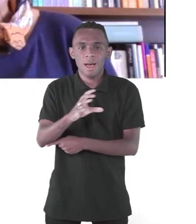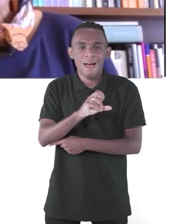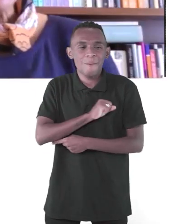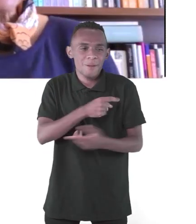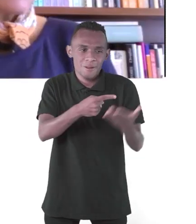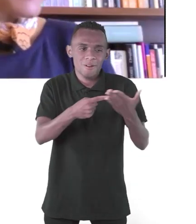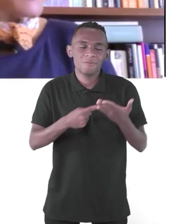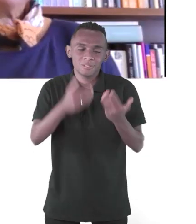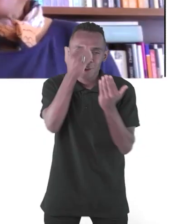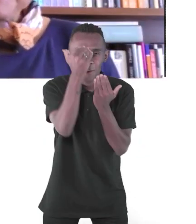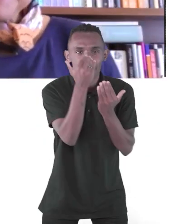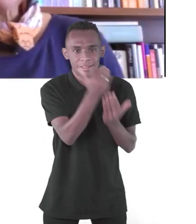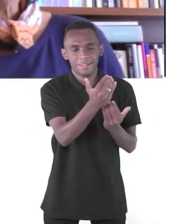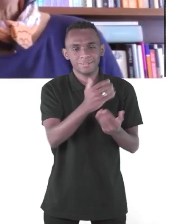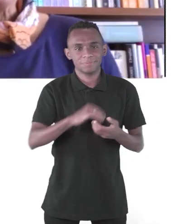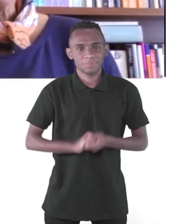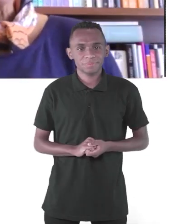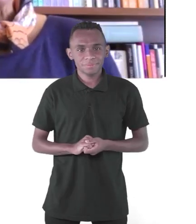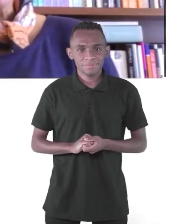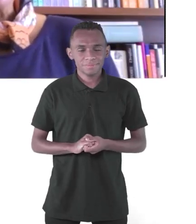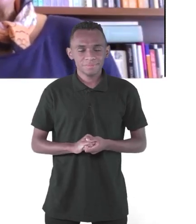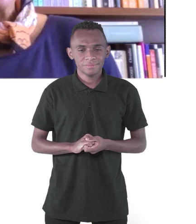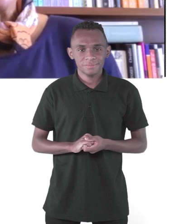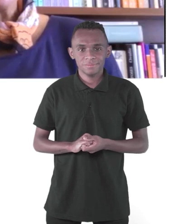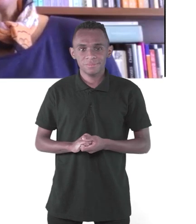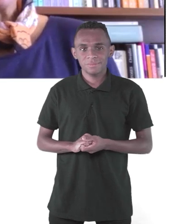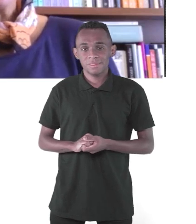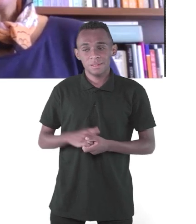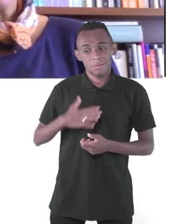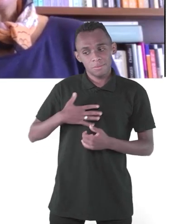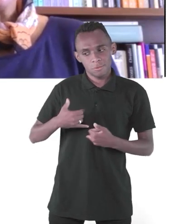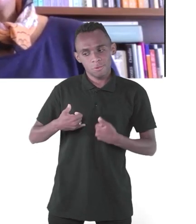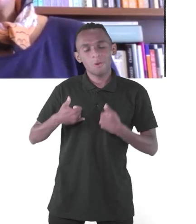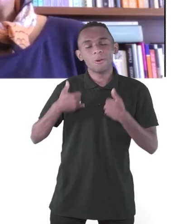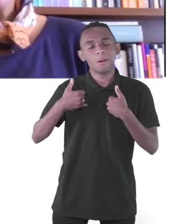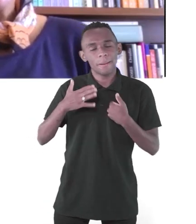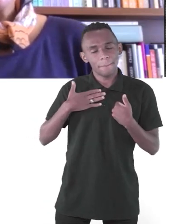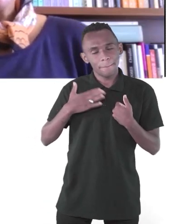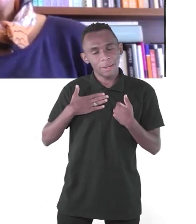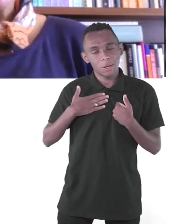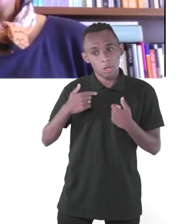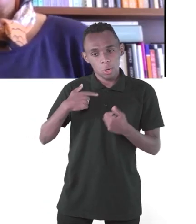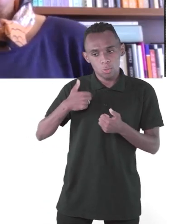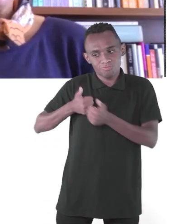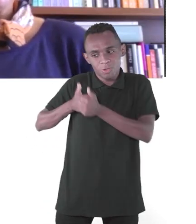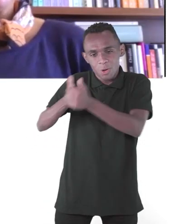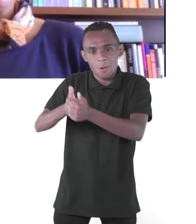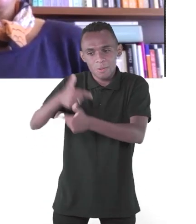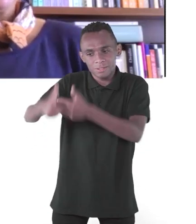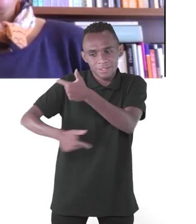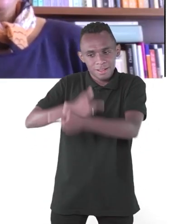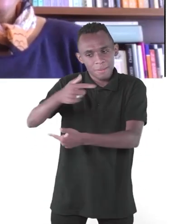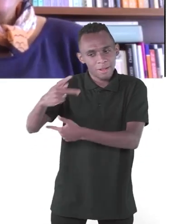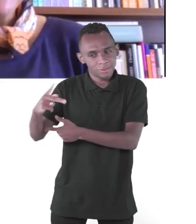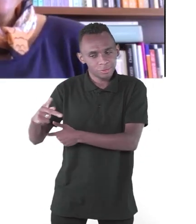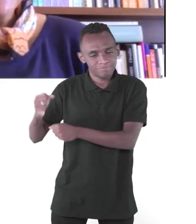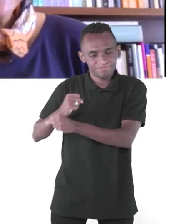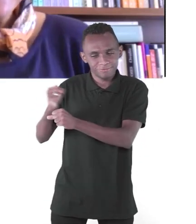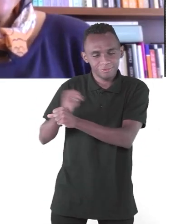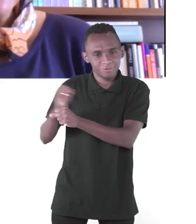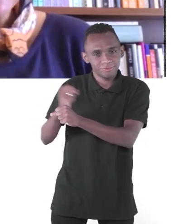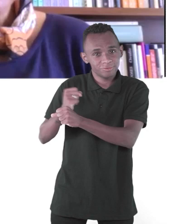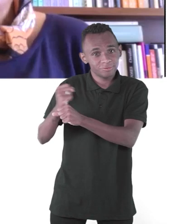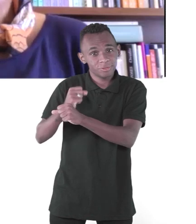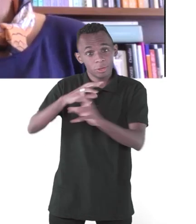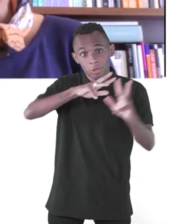informações interessantes. Amei o convite, muito obrigada. Não, senhora, não faça isso. A honra é minha. Eu acompanho seu trabalho